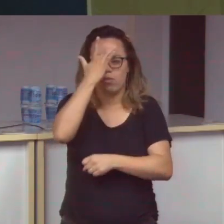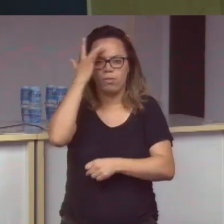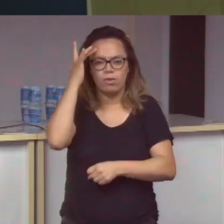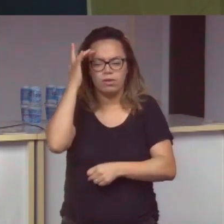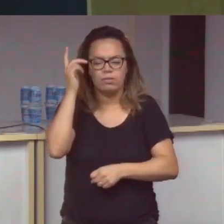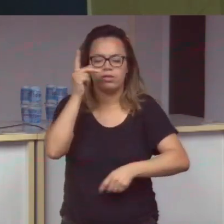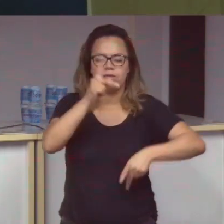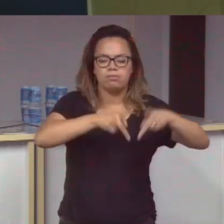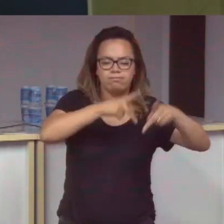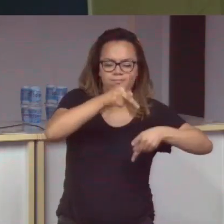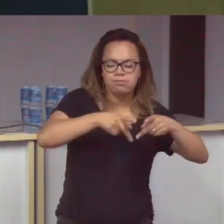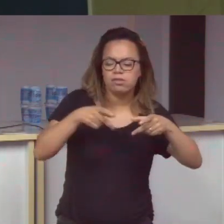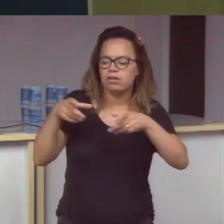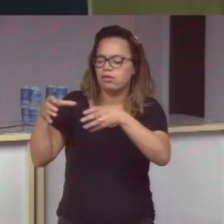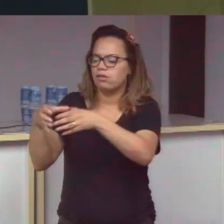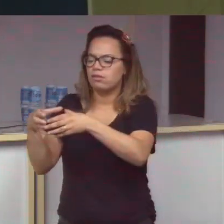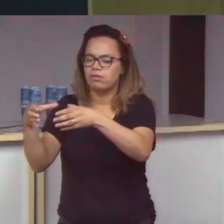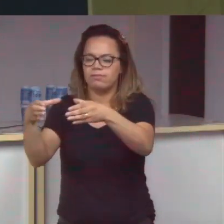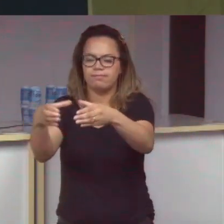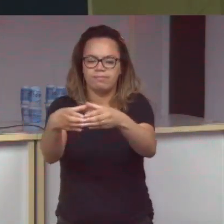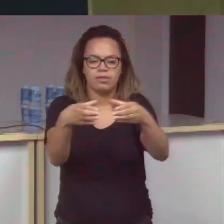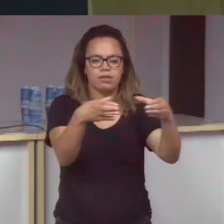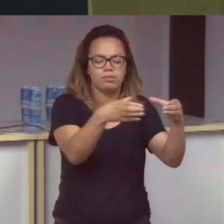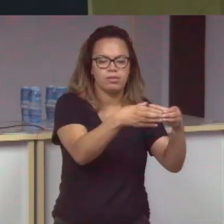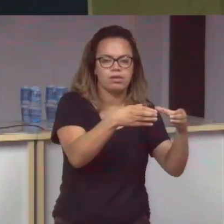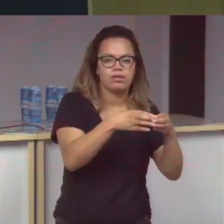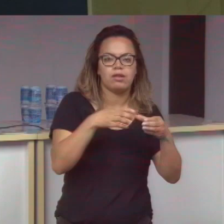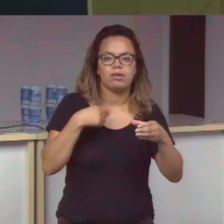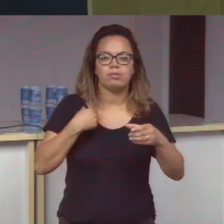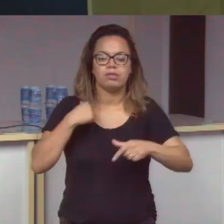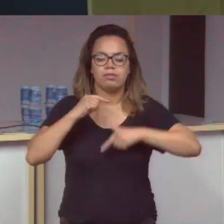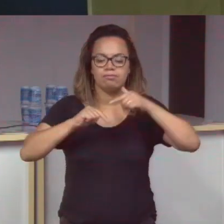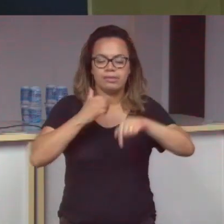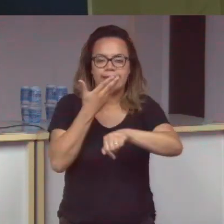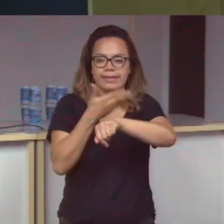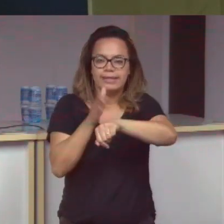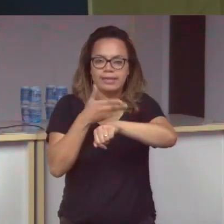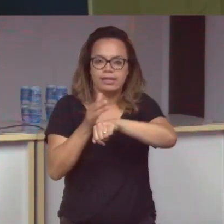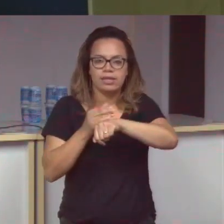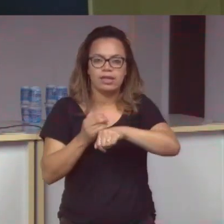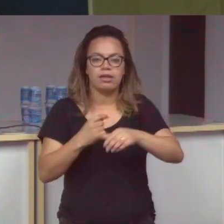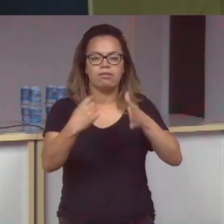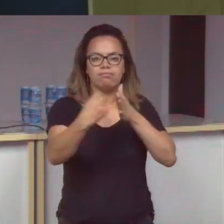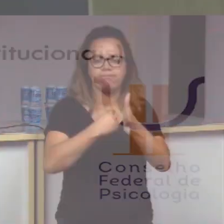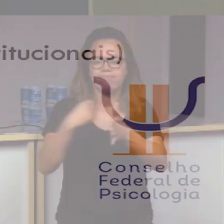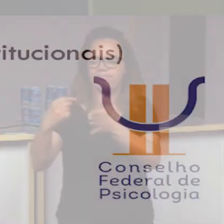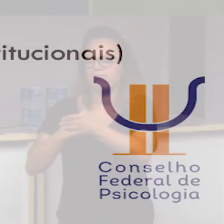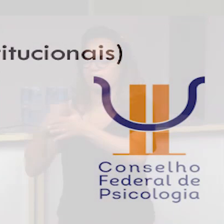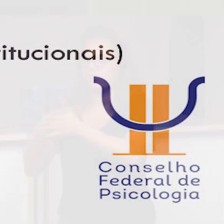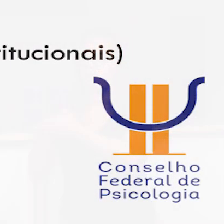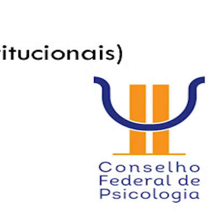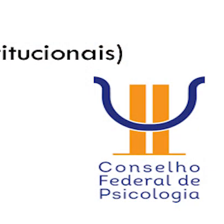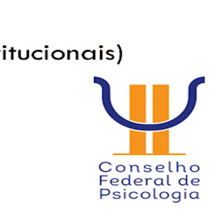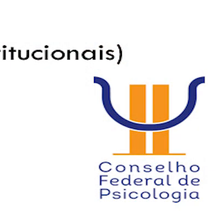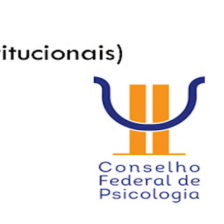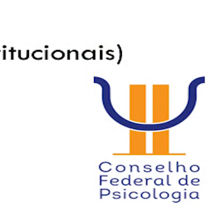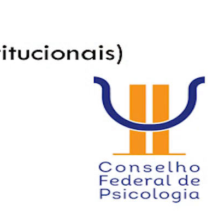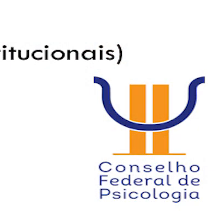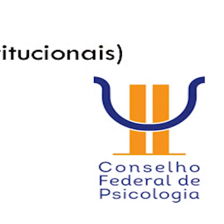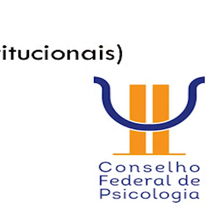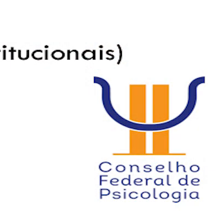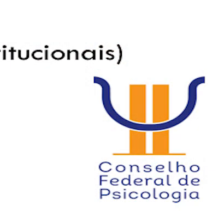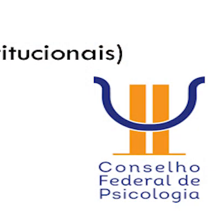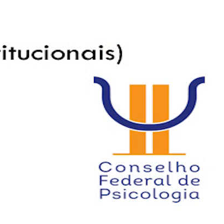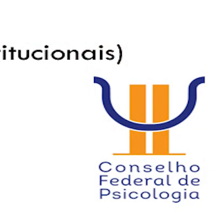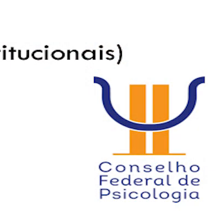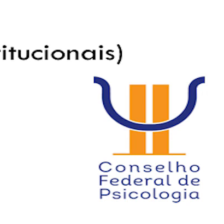pedindo diferentes respostas, então nós precisamos trabalhar para desenvolver isso, não é? O nosso